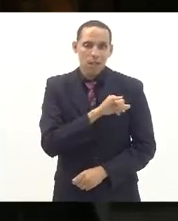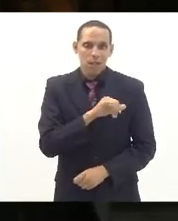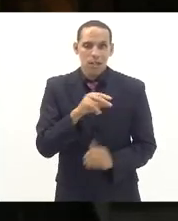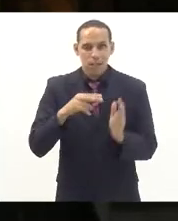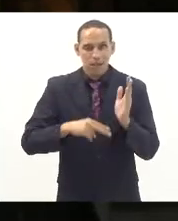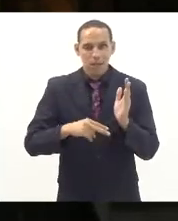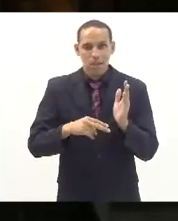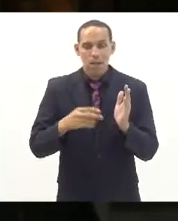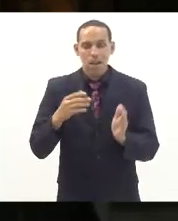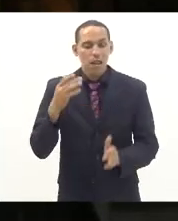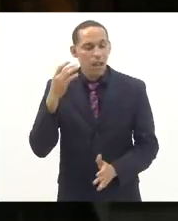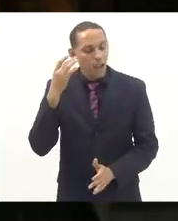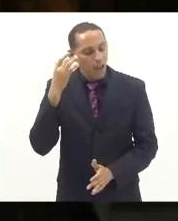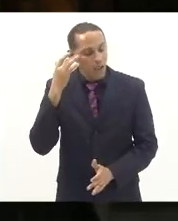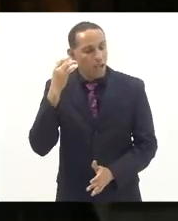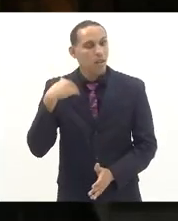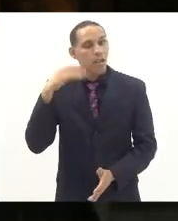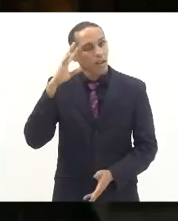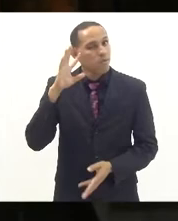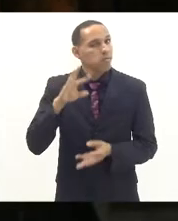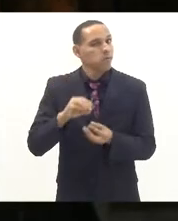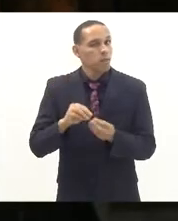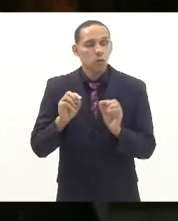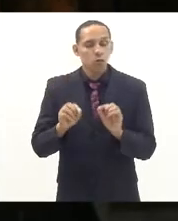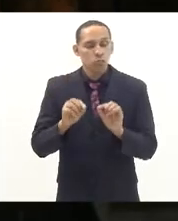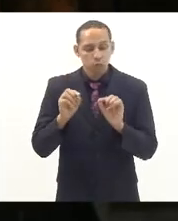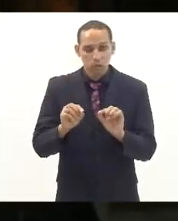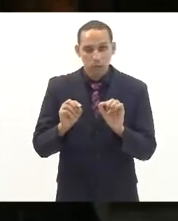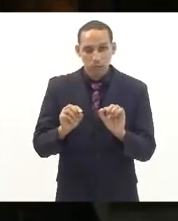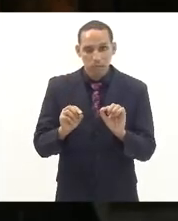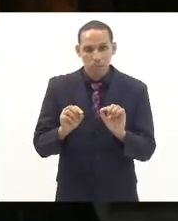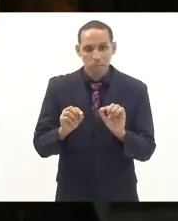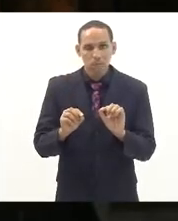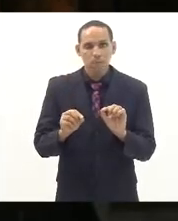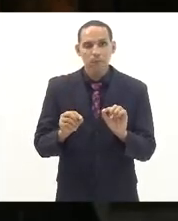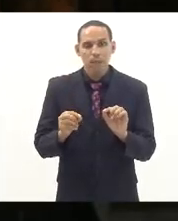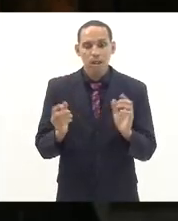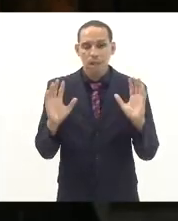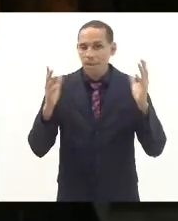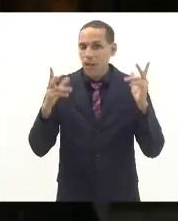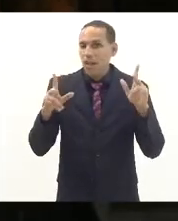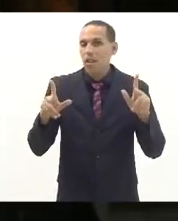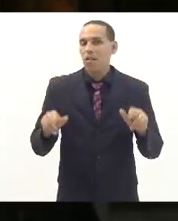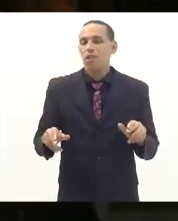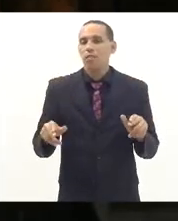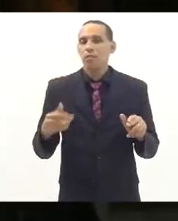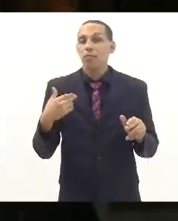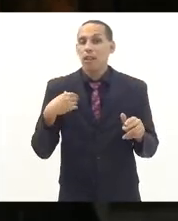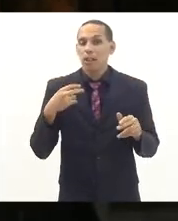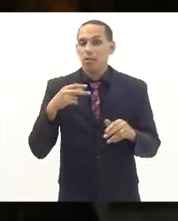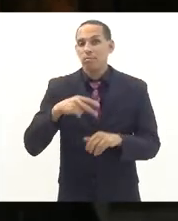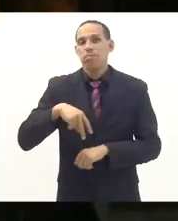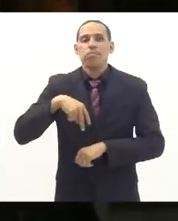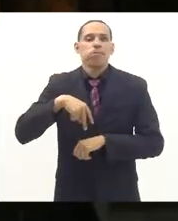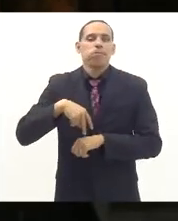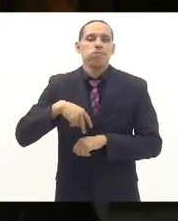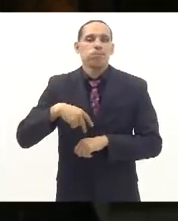é que faz parte do mesmo evento né É por isso eu tô aqui destacando levantando essa questão colocando a minha posição